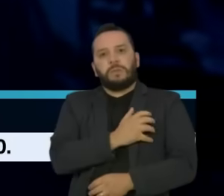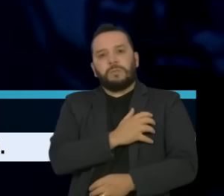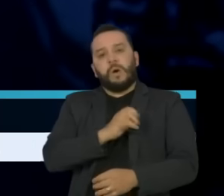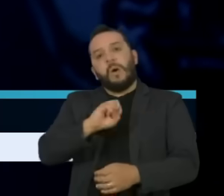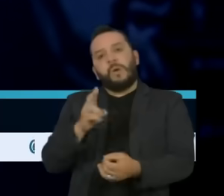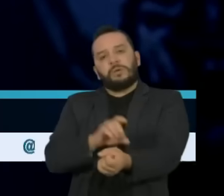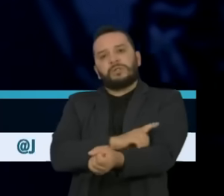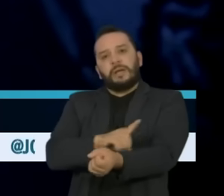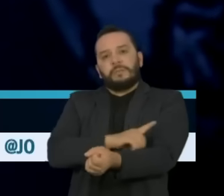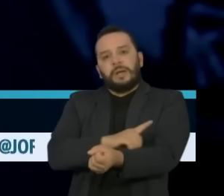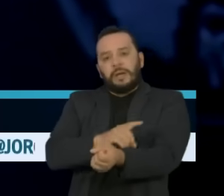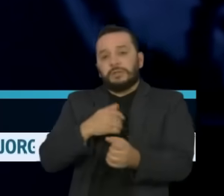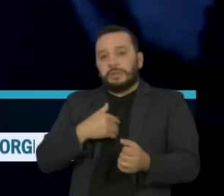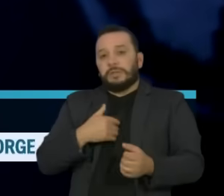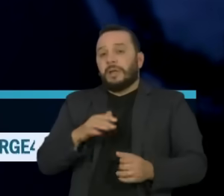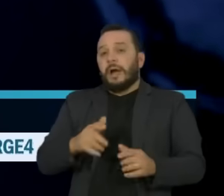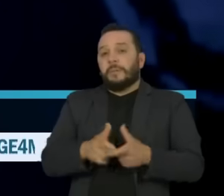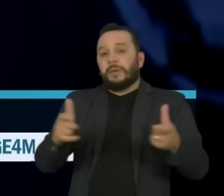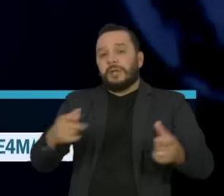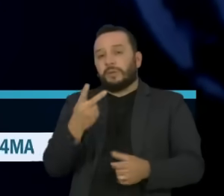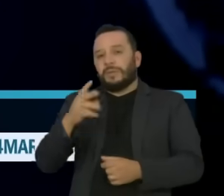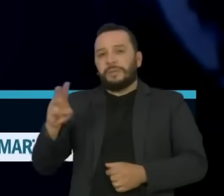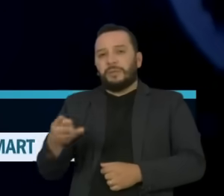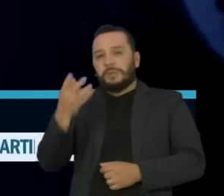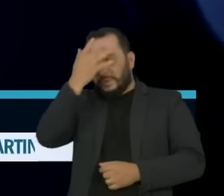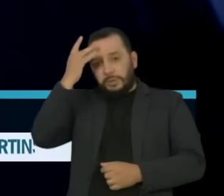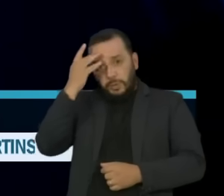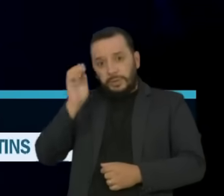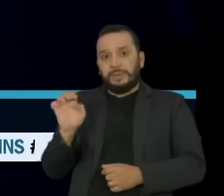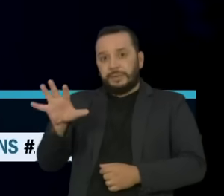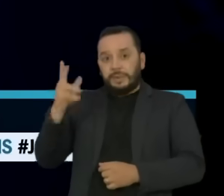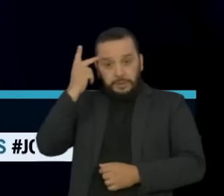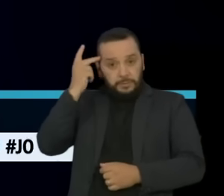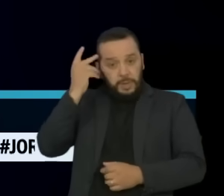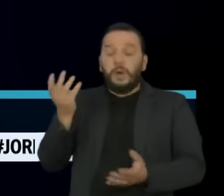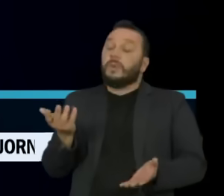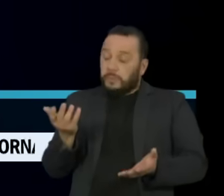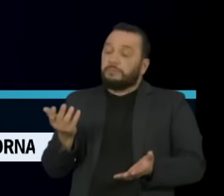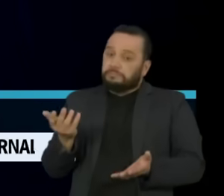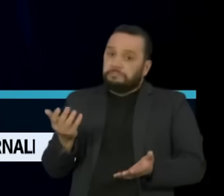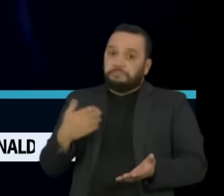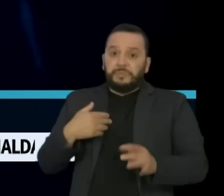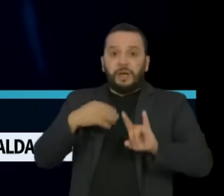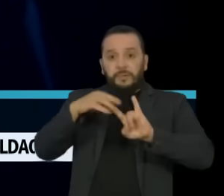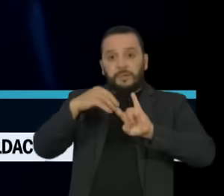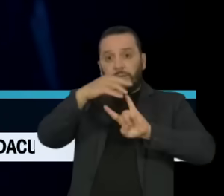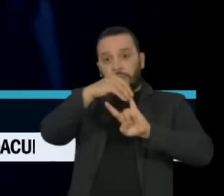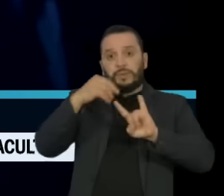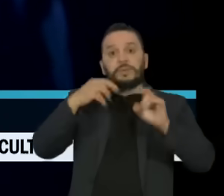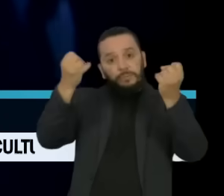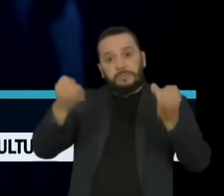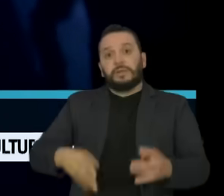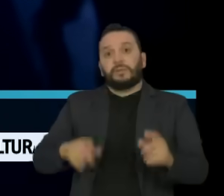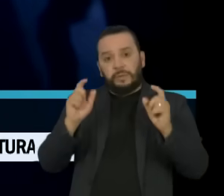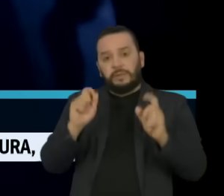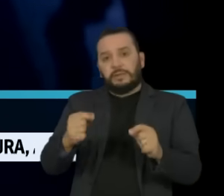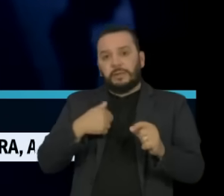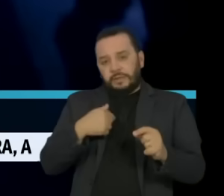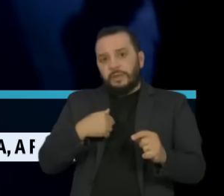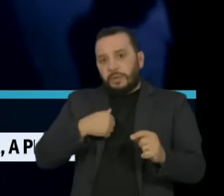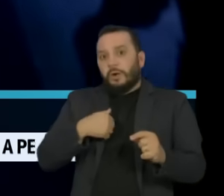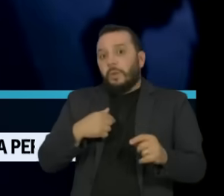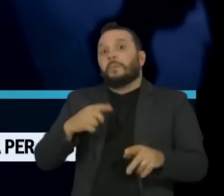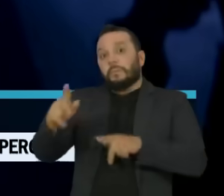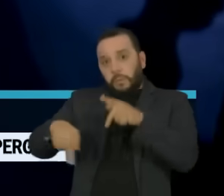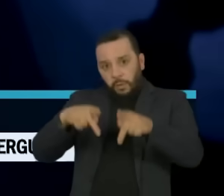pouco mais de 2 milhões de pessoas, está no estado de São Paulo. Para a Fiocruz, essa parcela da população vai passar a ter mais chances